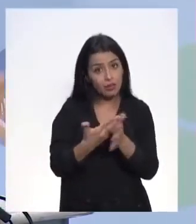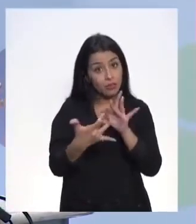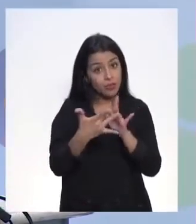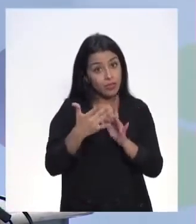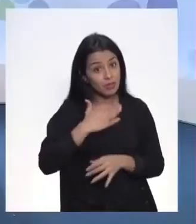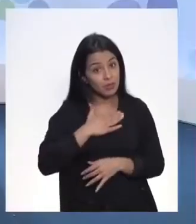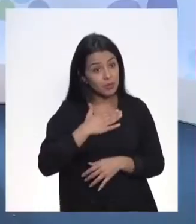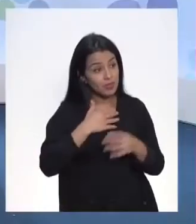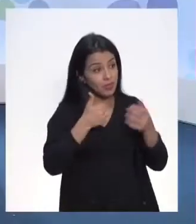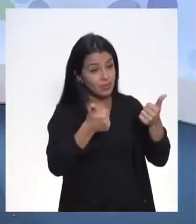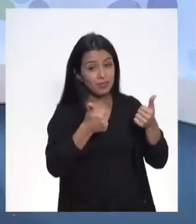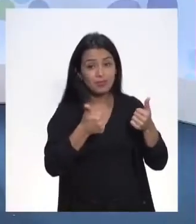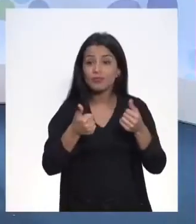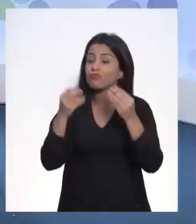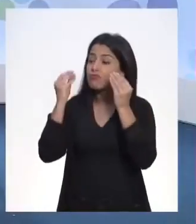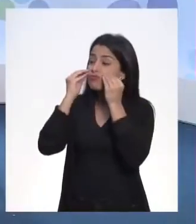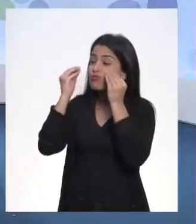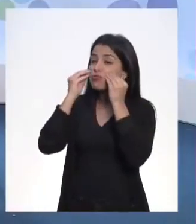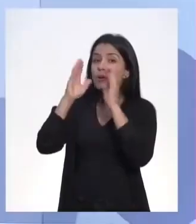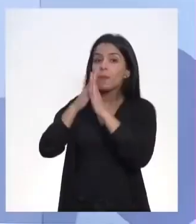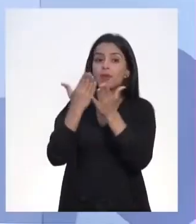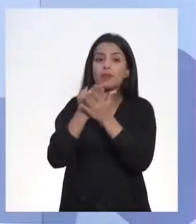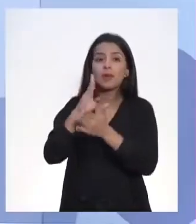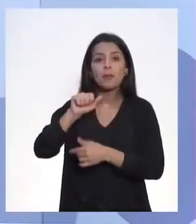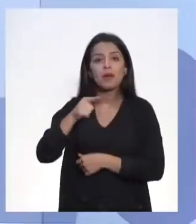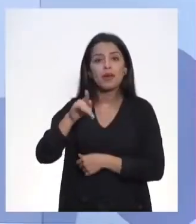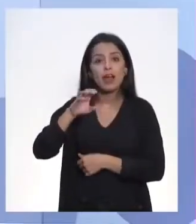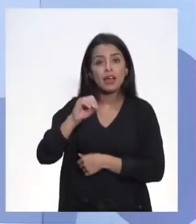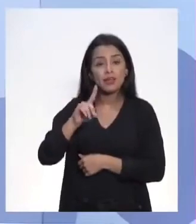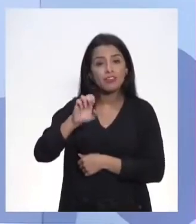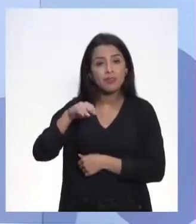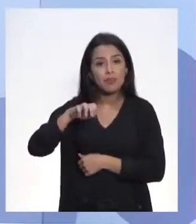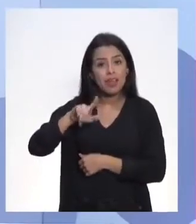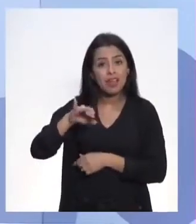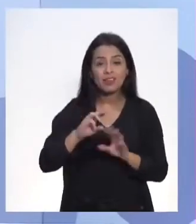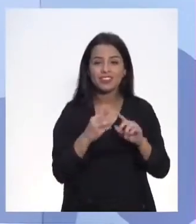bom? Um beijo para a Escola Barão de Melo, para todo